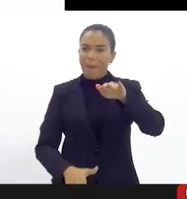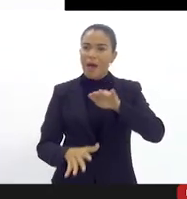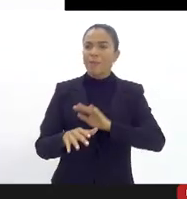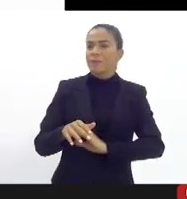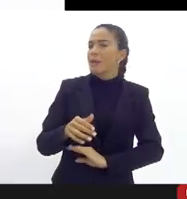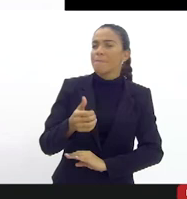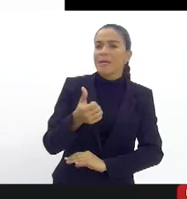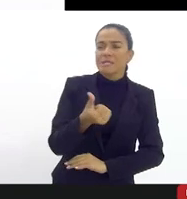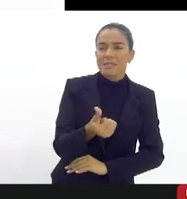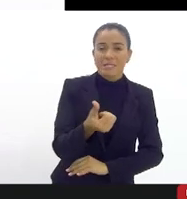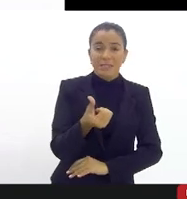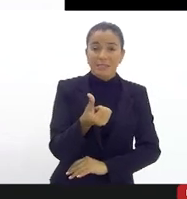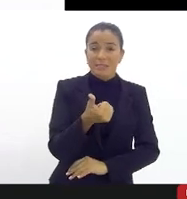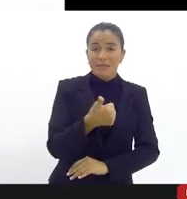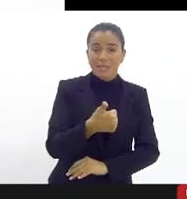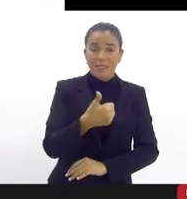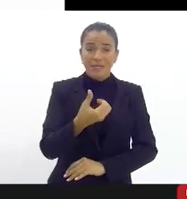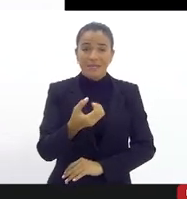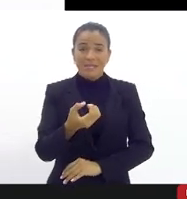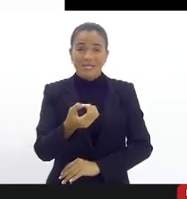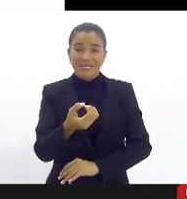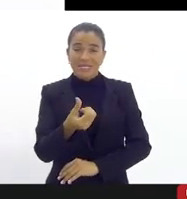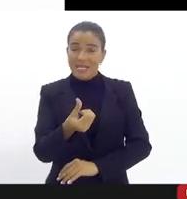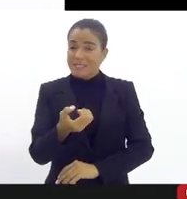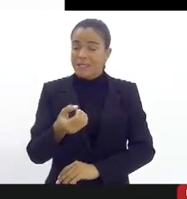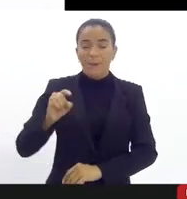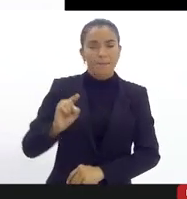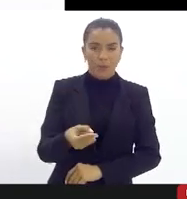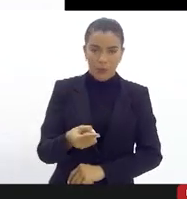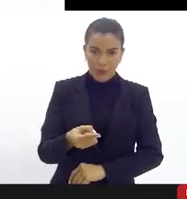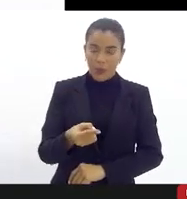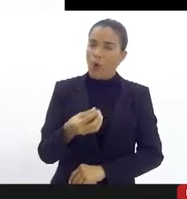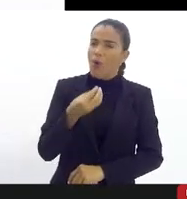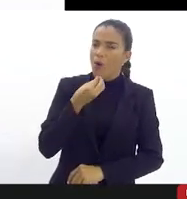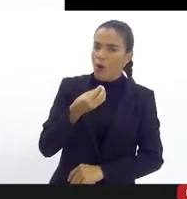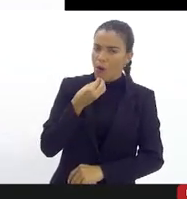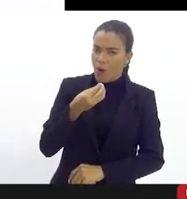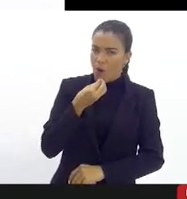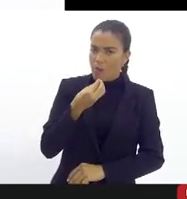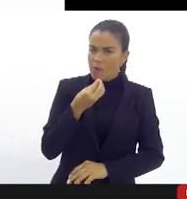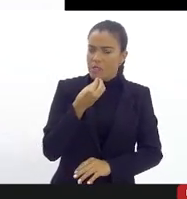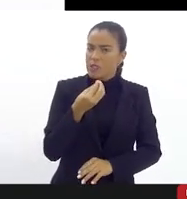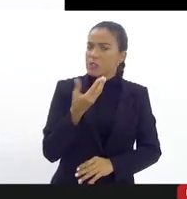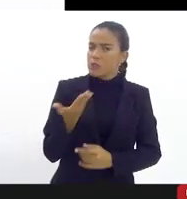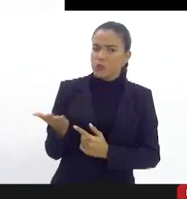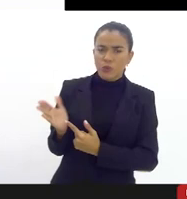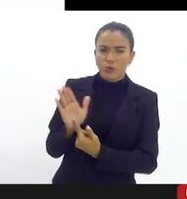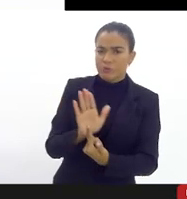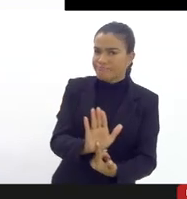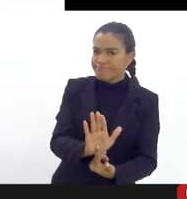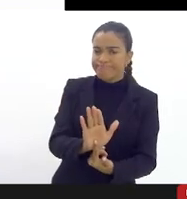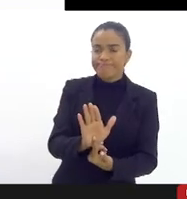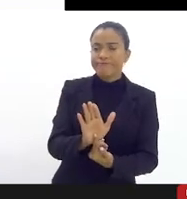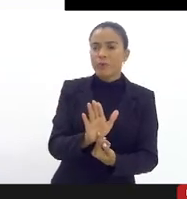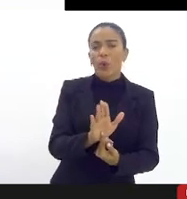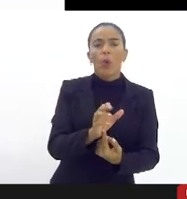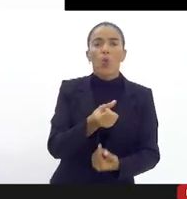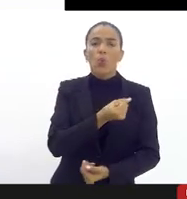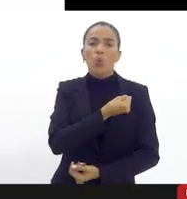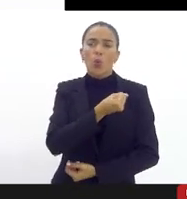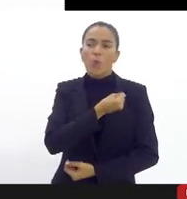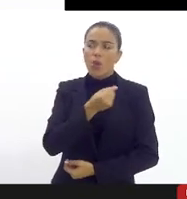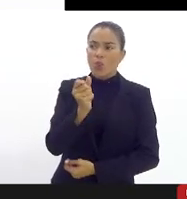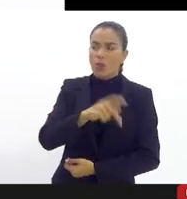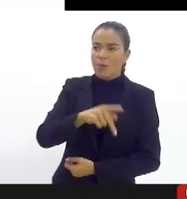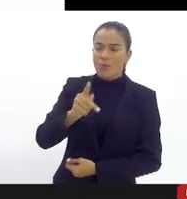para 160 mil para uma queda expressiva obviamente isso se reflete sobre o número de professores